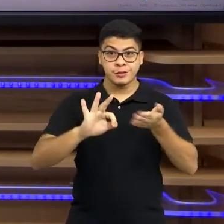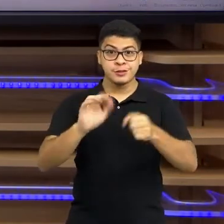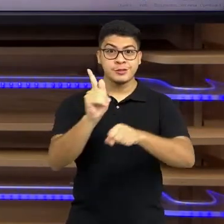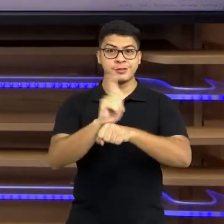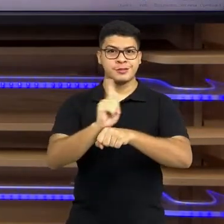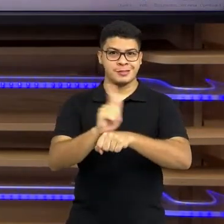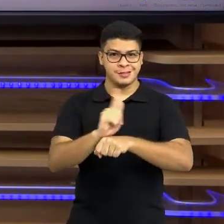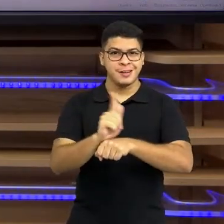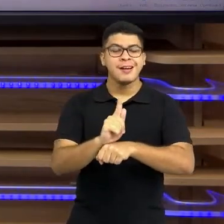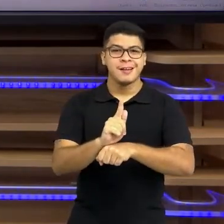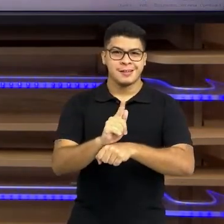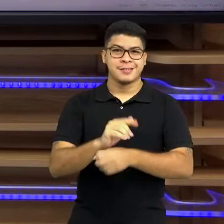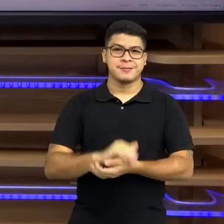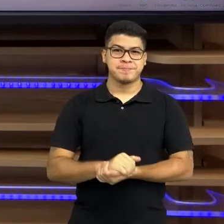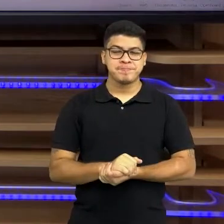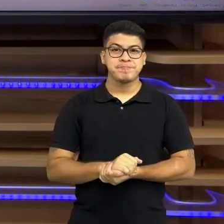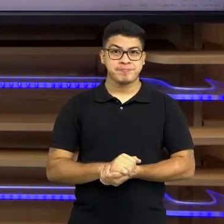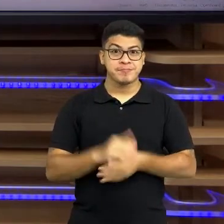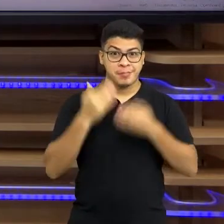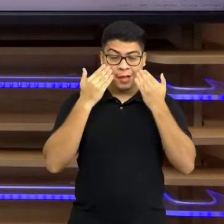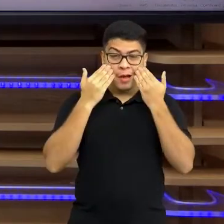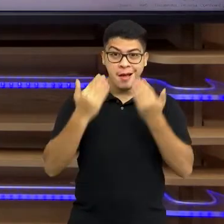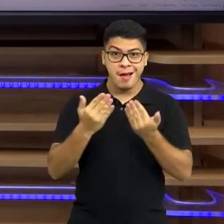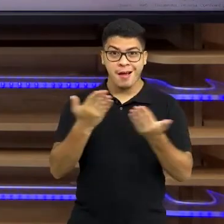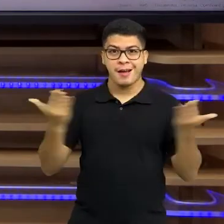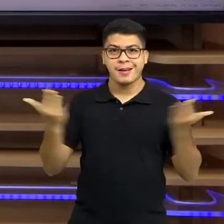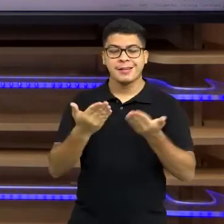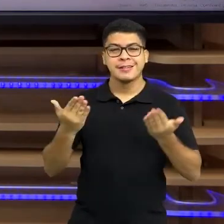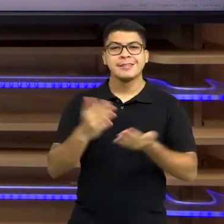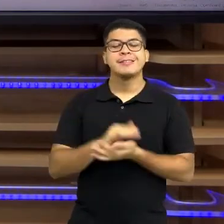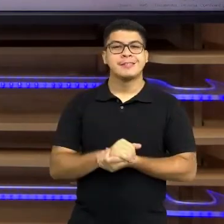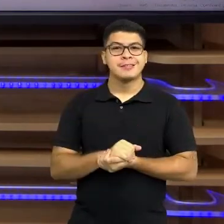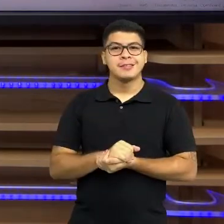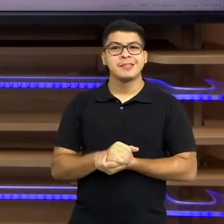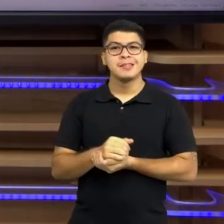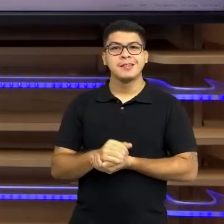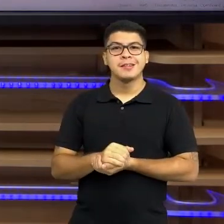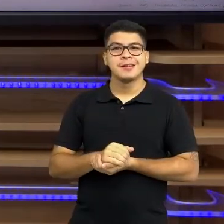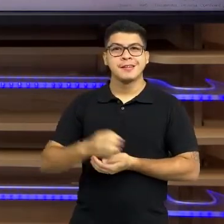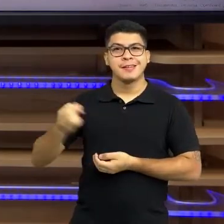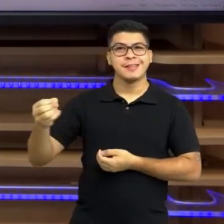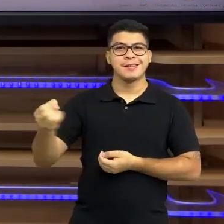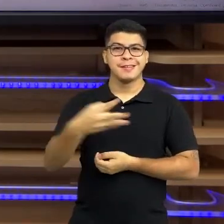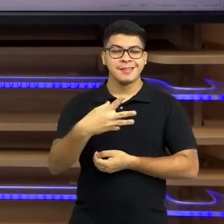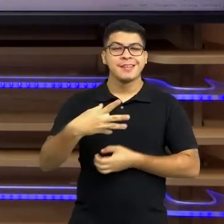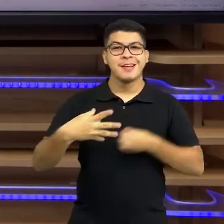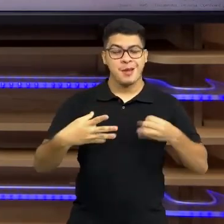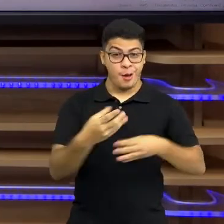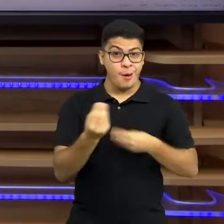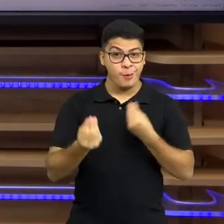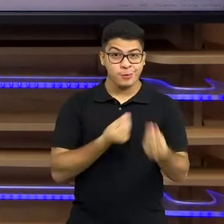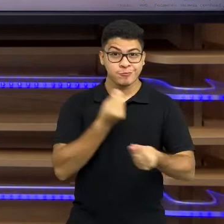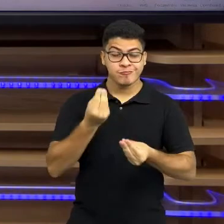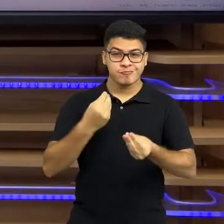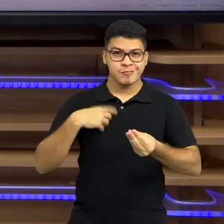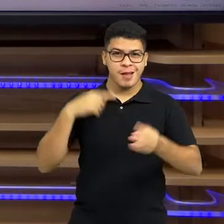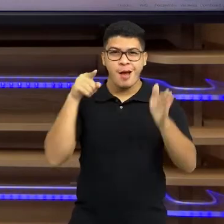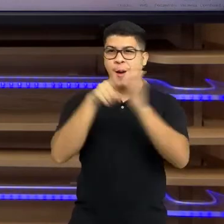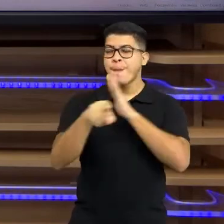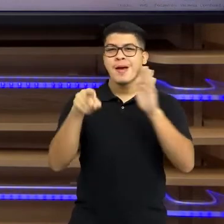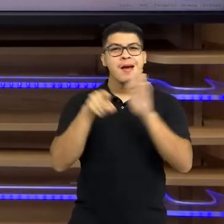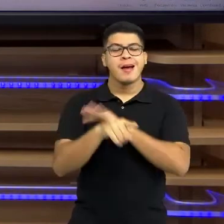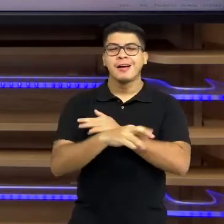de geografia, né? O professor Jefferson vai trazer para nós esse trabalho aí de geografia, mostrar para vocês um